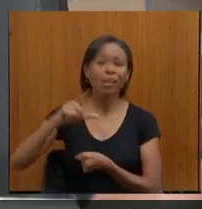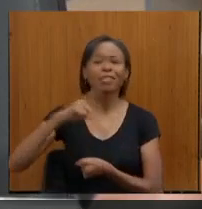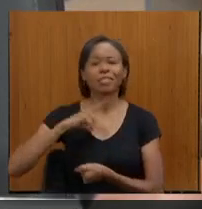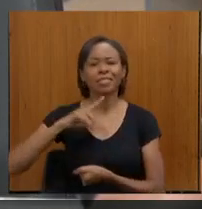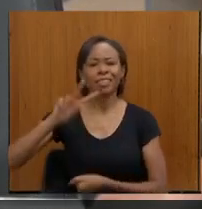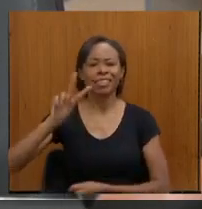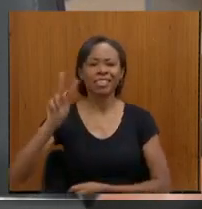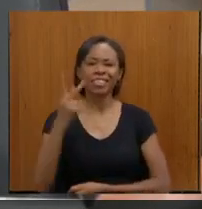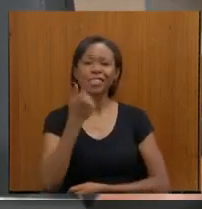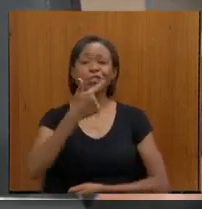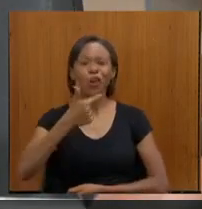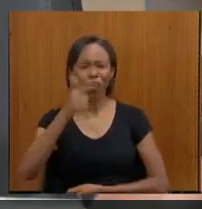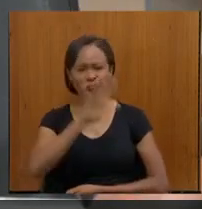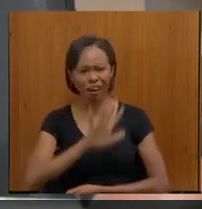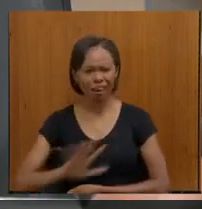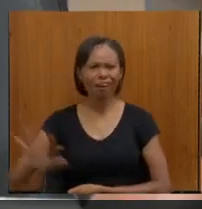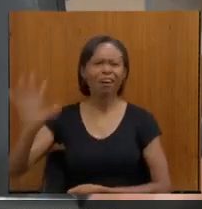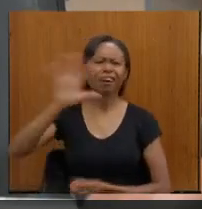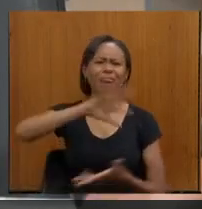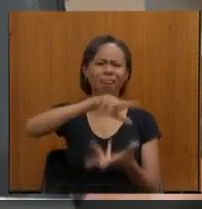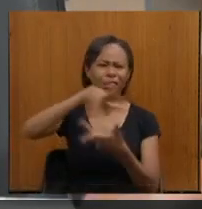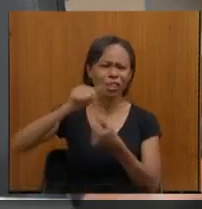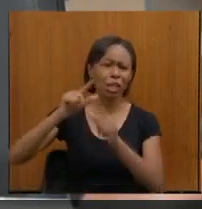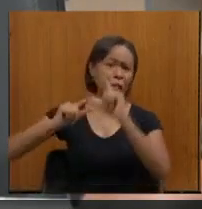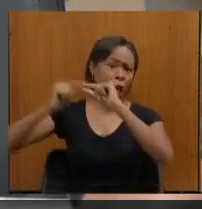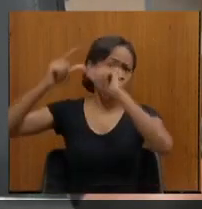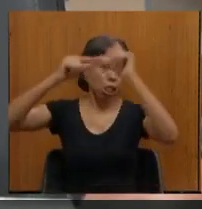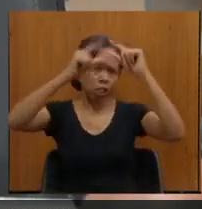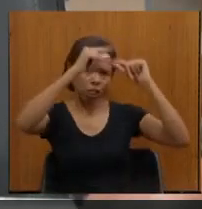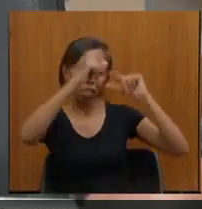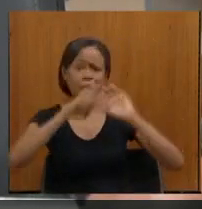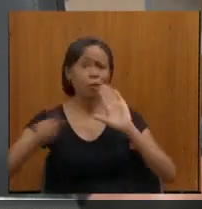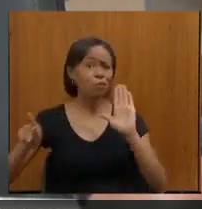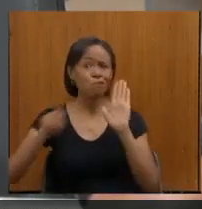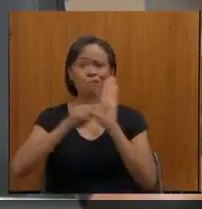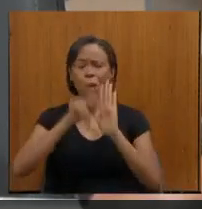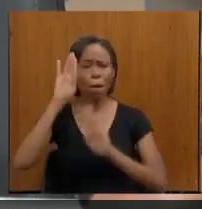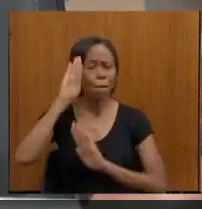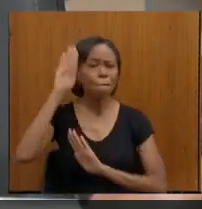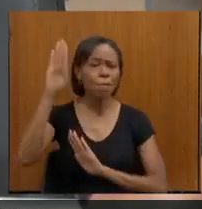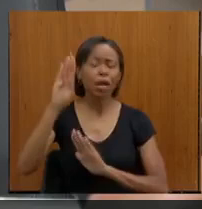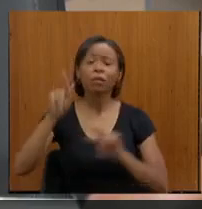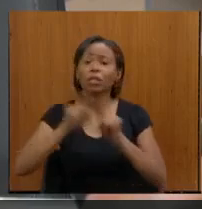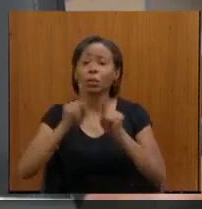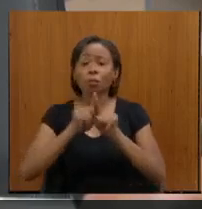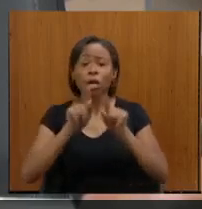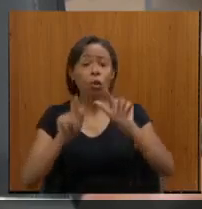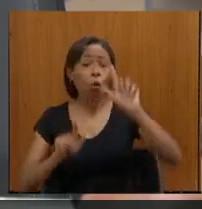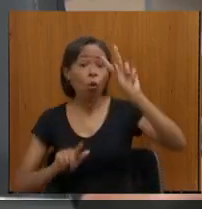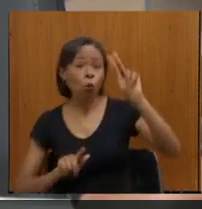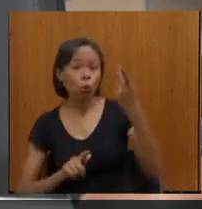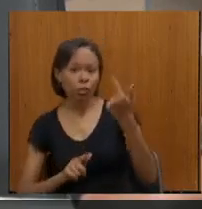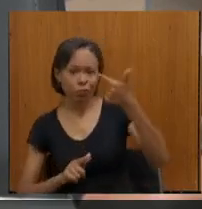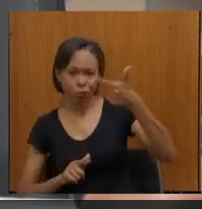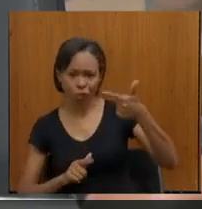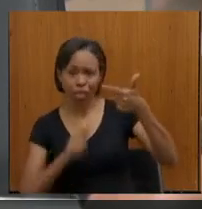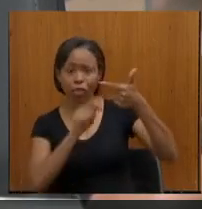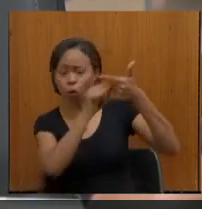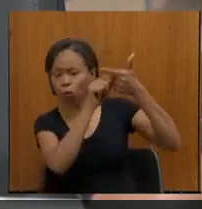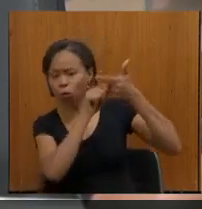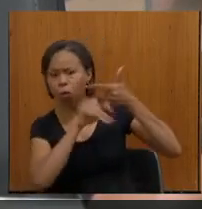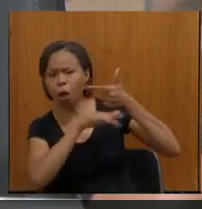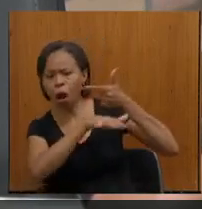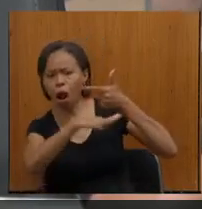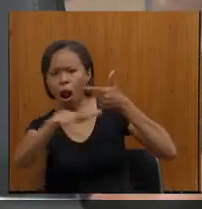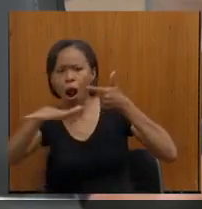combustível das estrelas e a partir do hidrogênio da fusão do hidrogênio que todos os outros os elementos químicos se